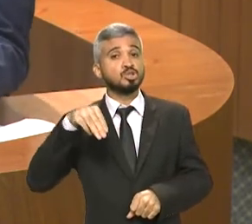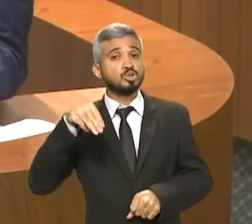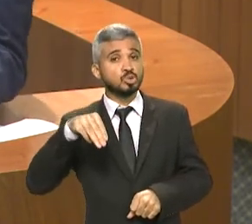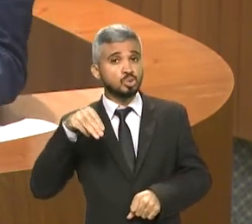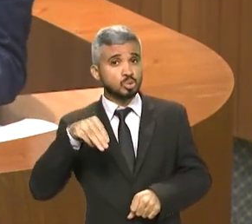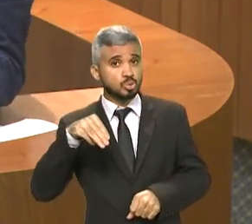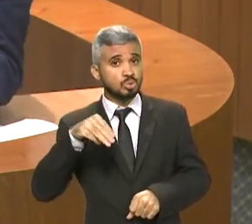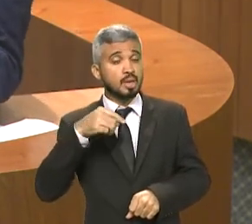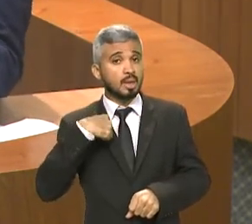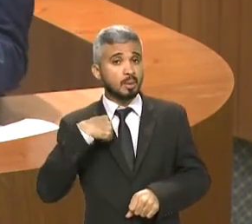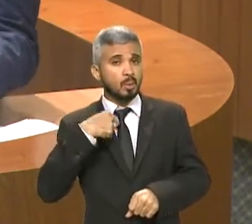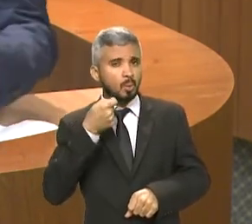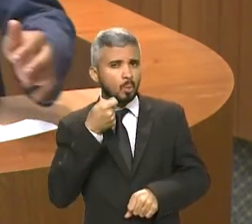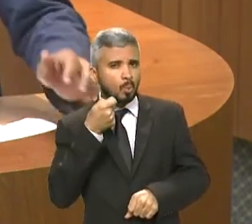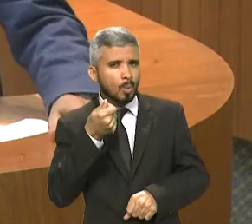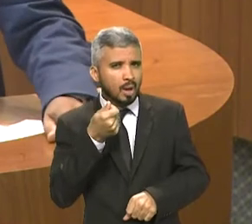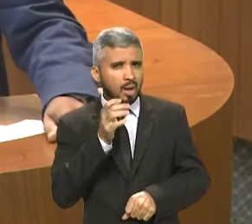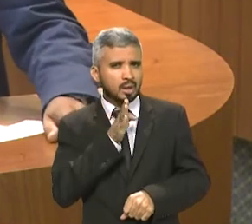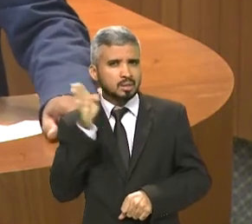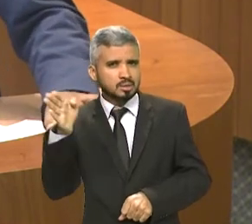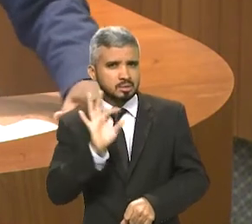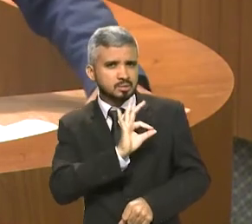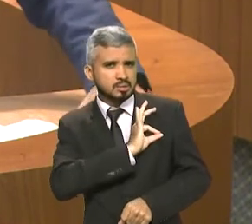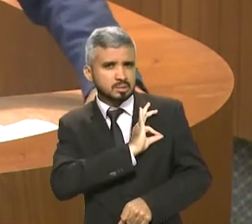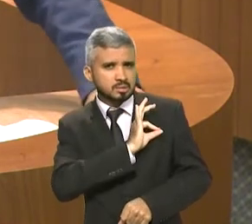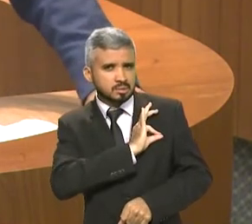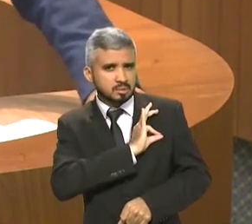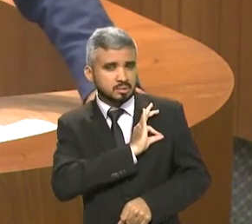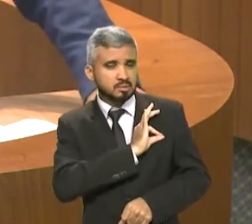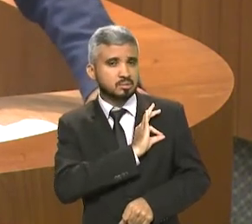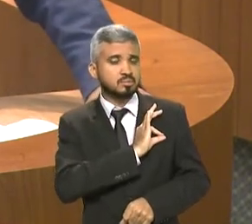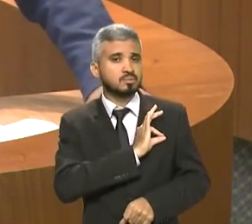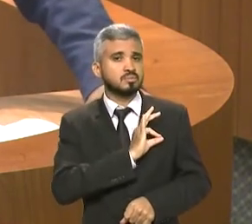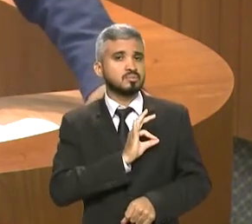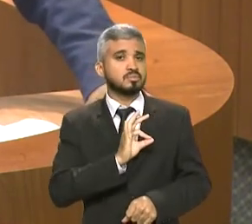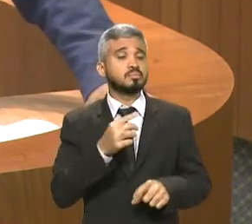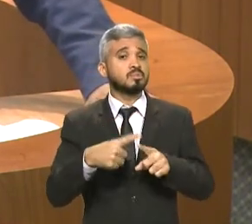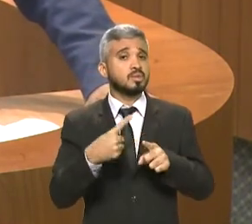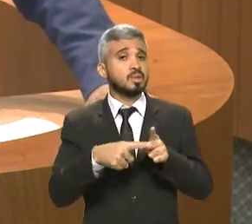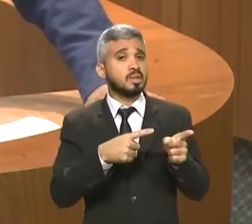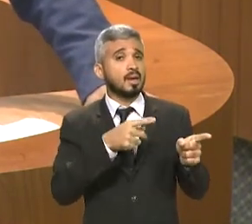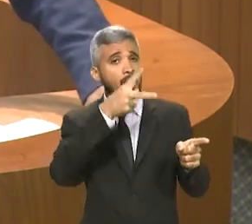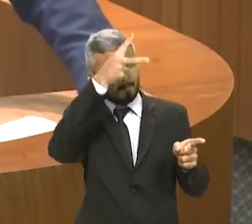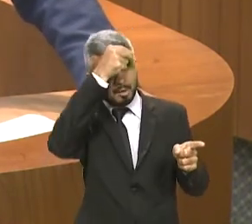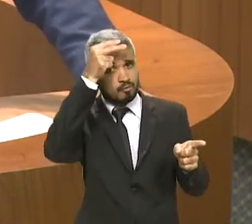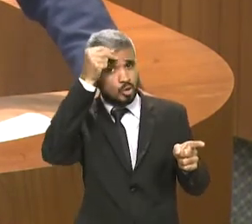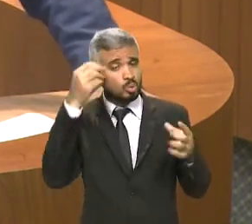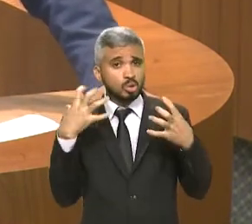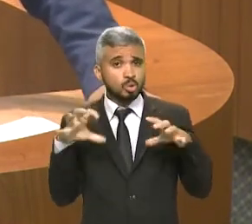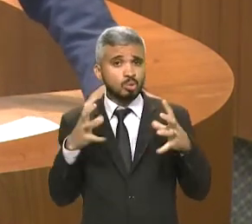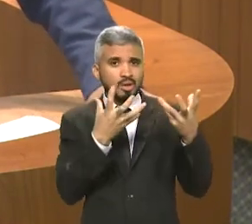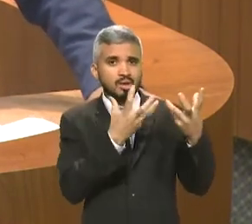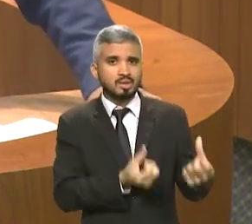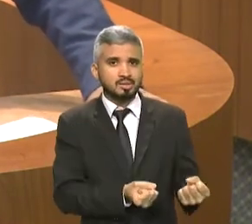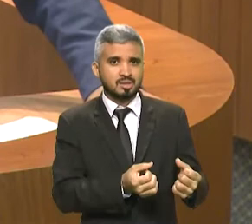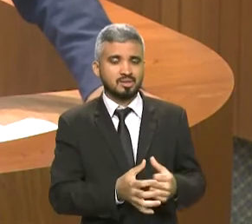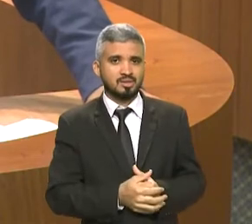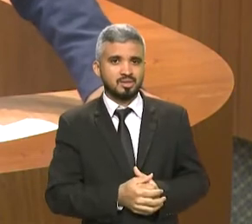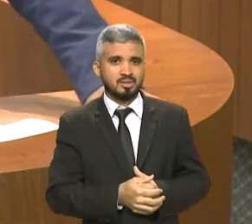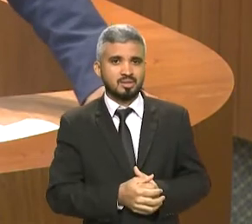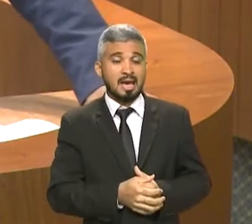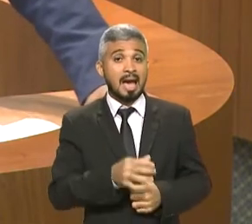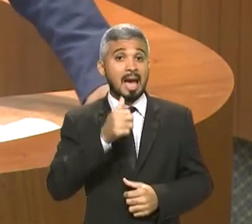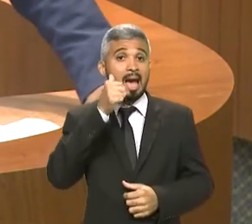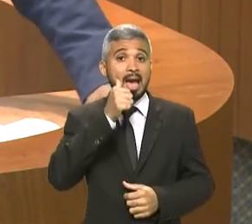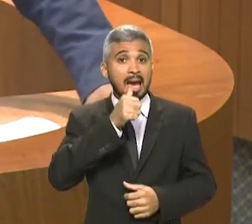boletim de ocorrência na delegacia, porque a prefeita não queria receber o documento da prefeitura. Quando de repente chega a prefeita